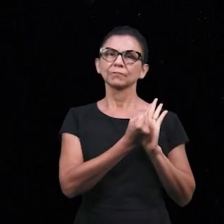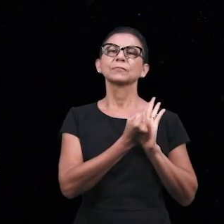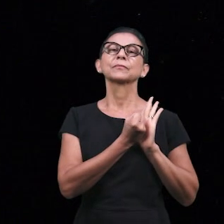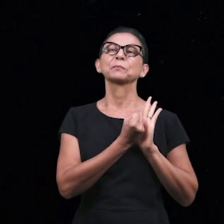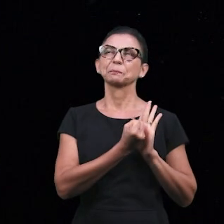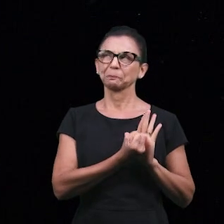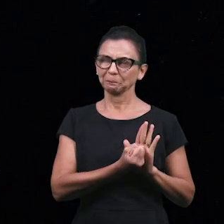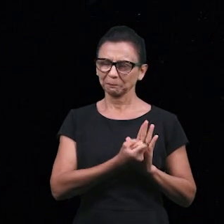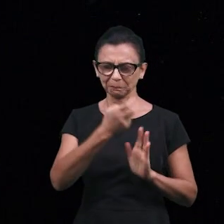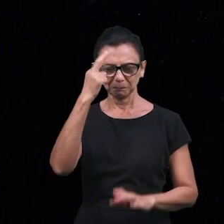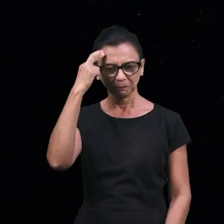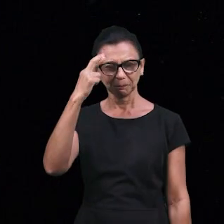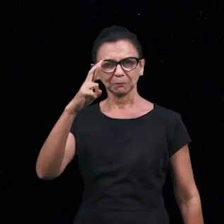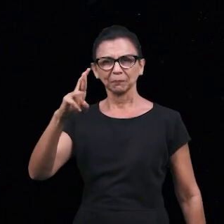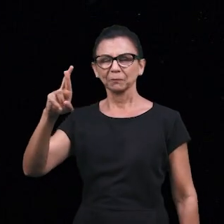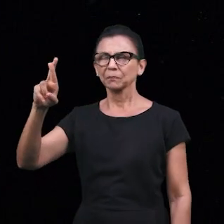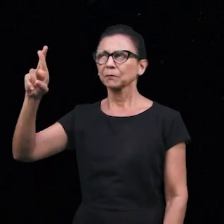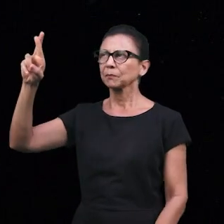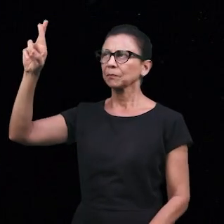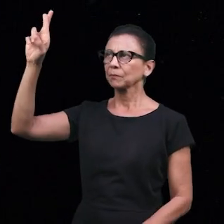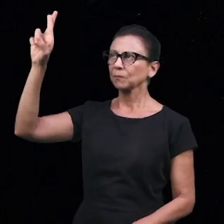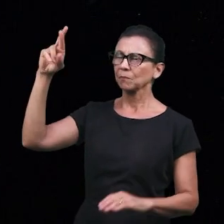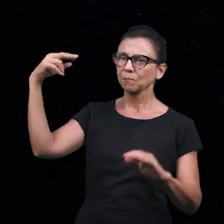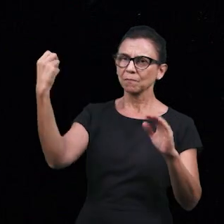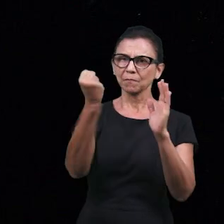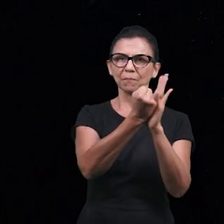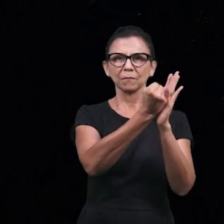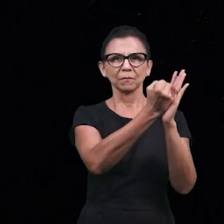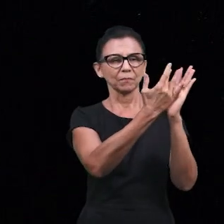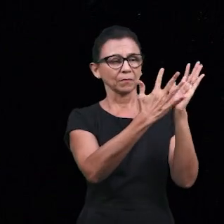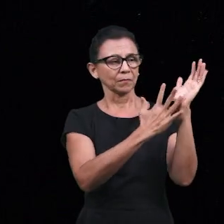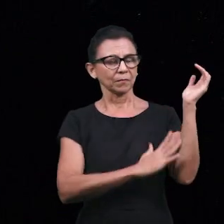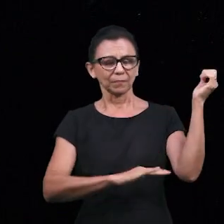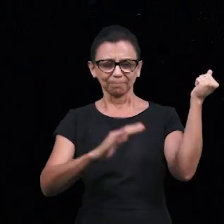teu sangue sobre mim,